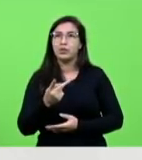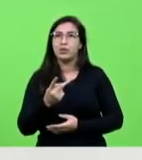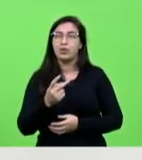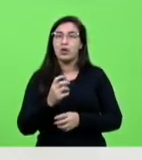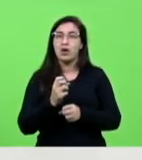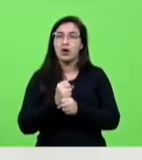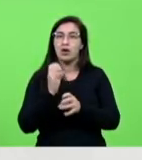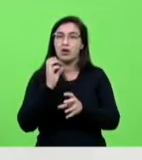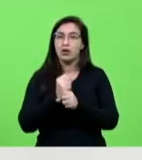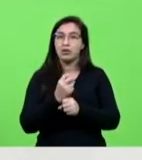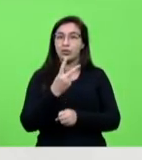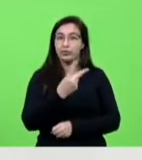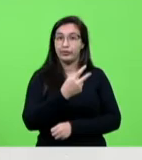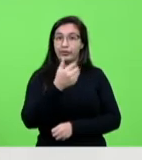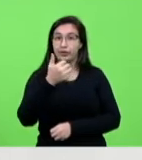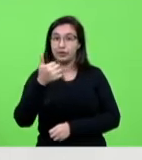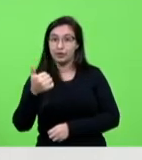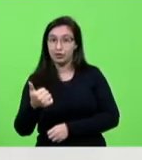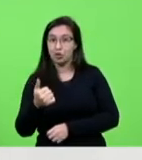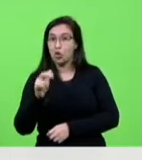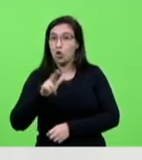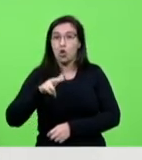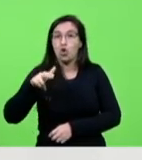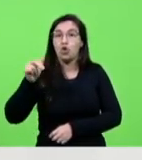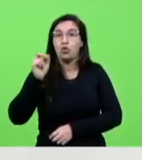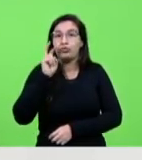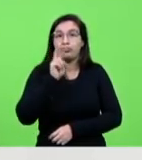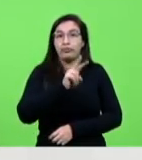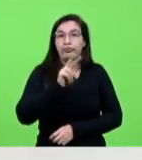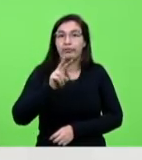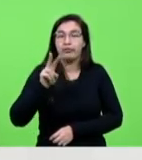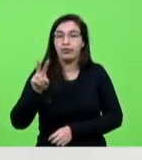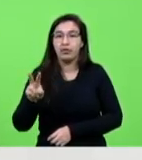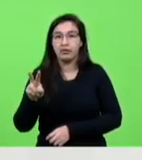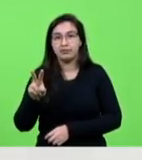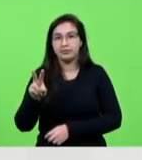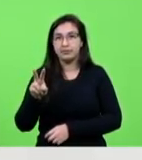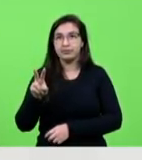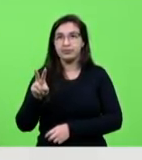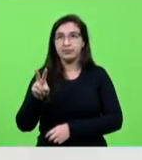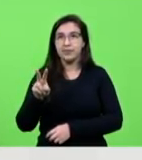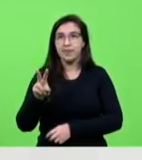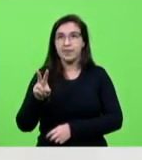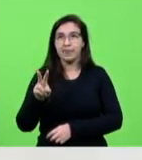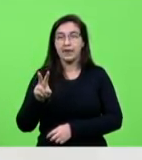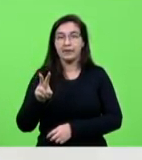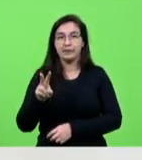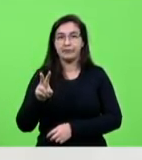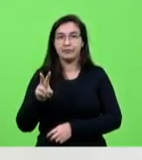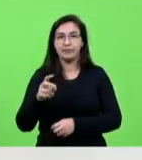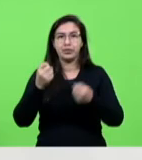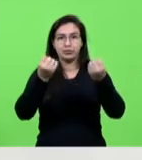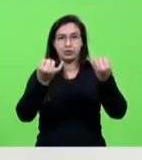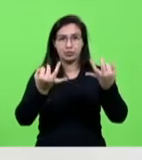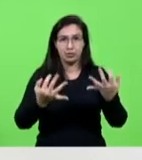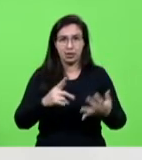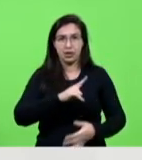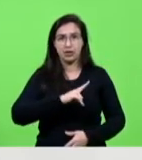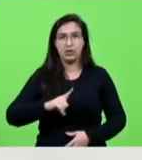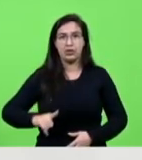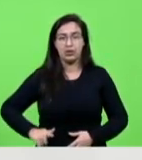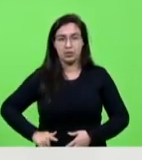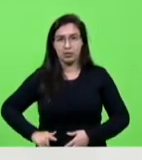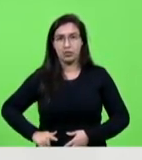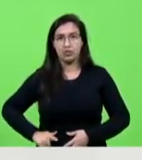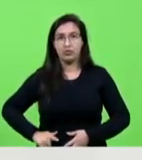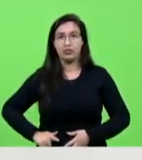anos nunca viu a prestação de contas de um governo